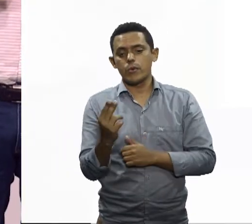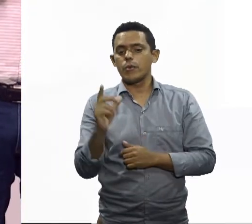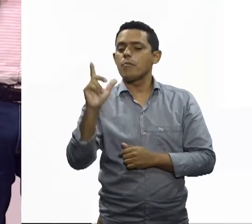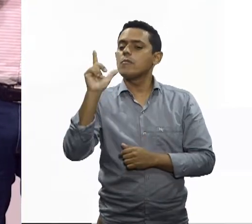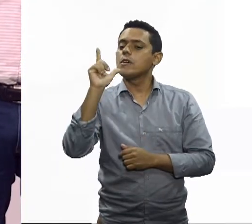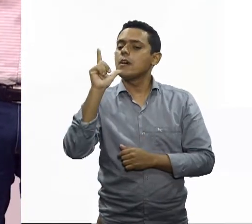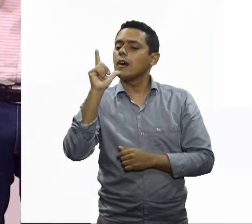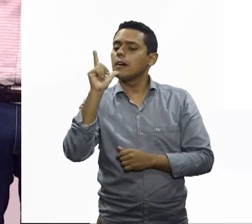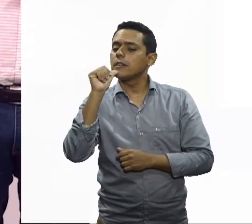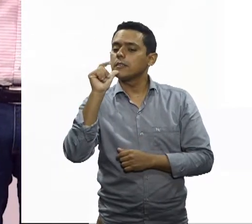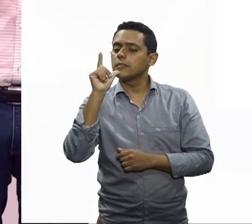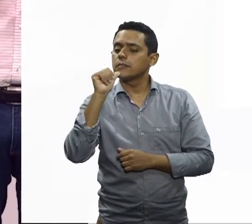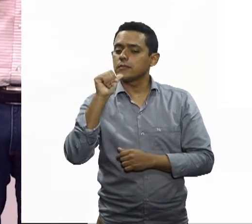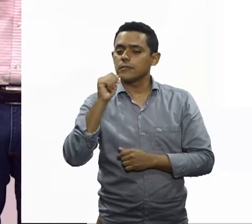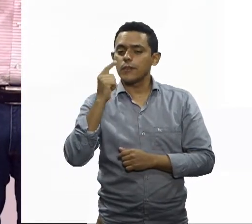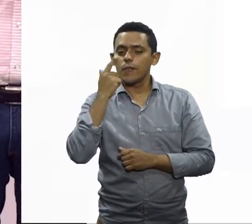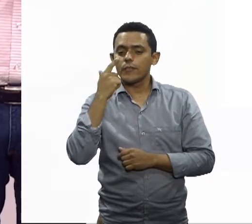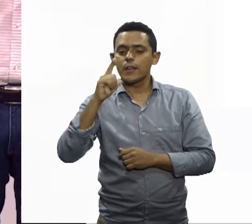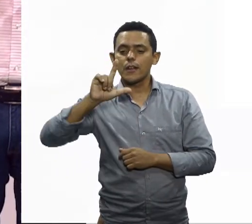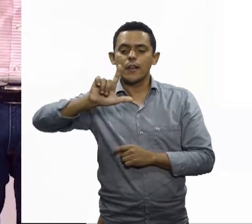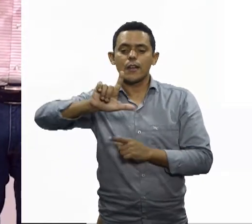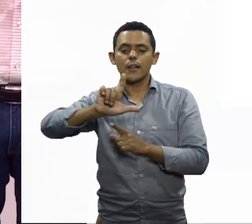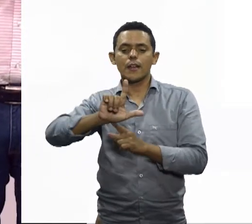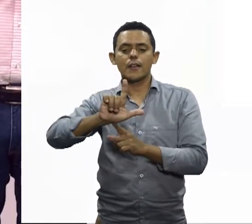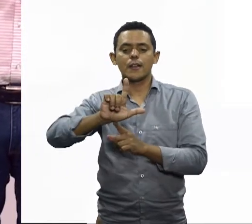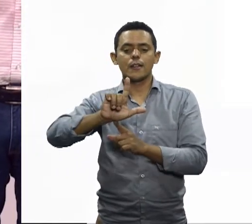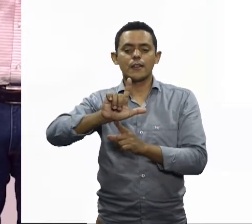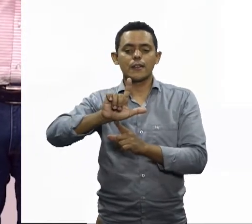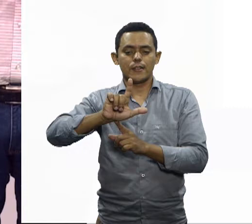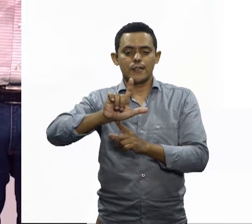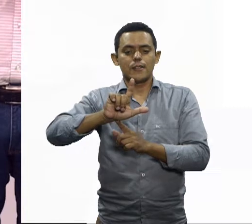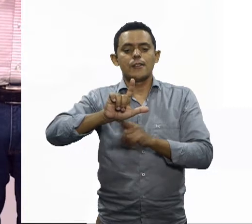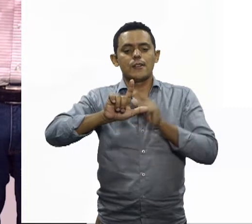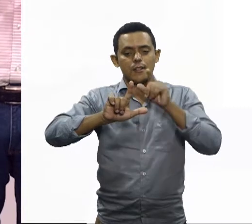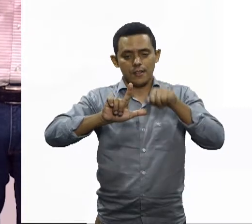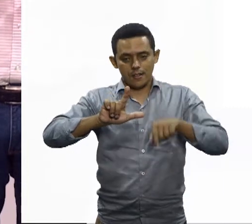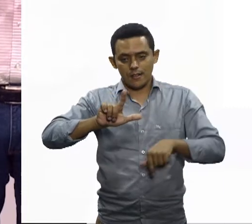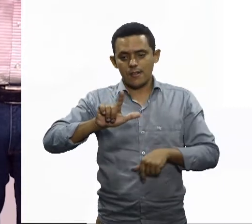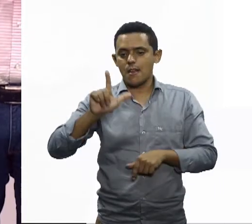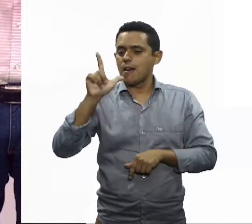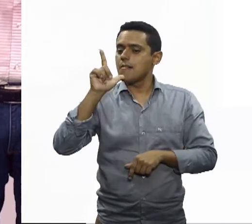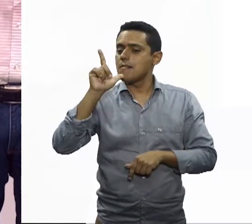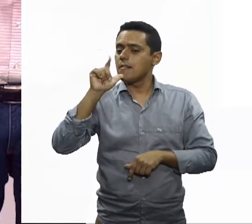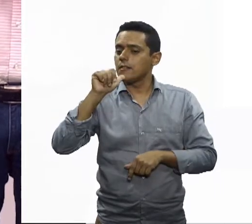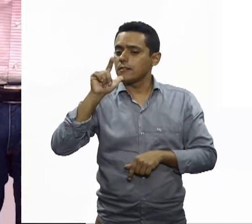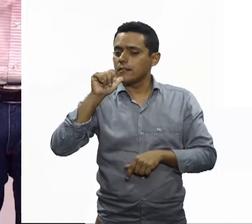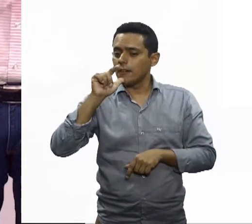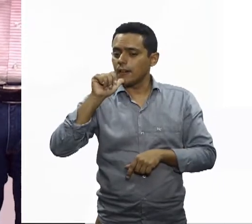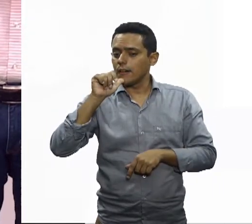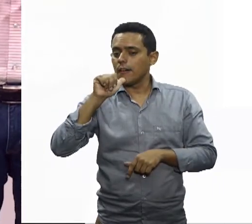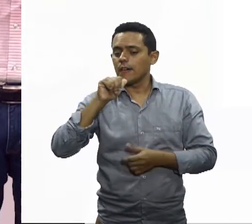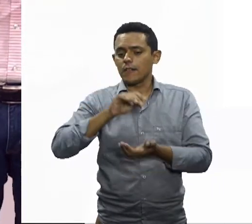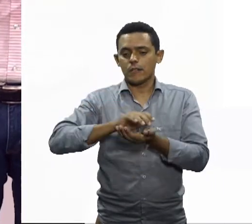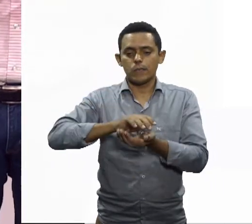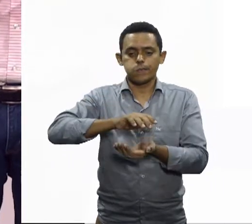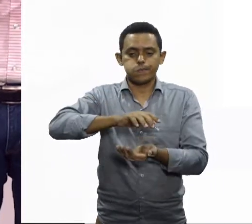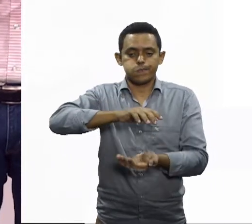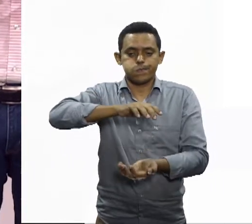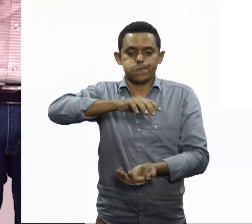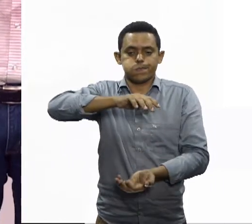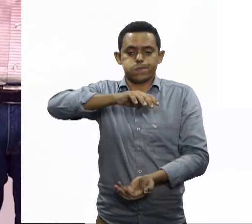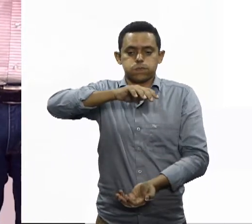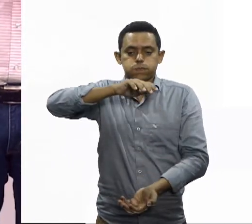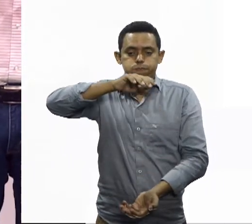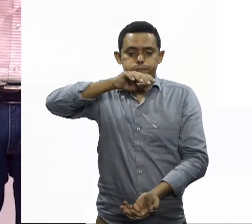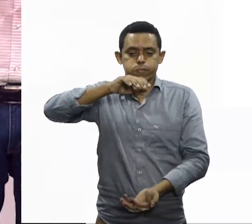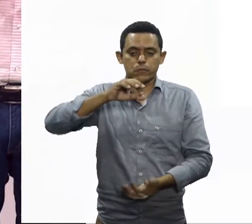que 1 metro cúbico de água corresponde a 1.000 decímetros cúbicos, que é igual a 1.000 litros de